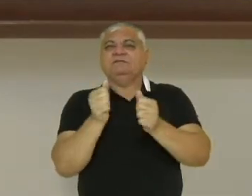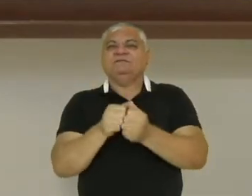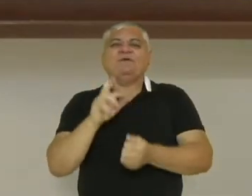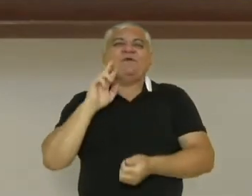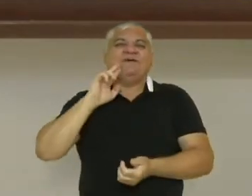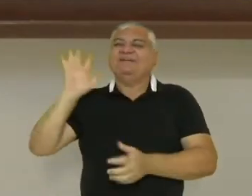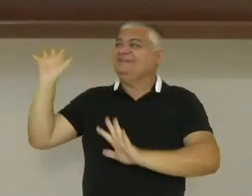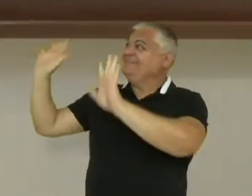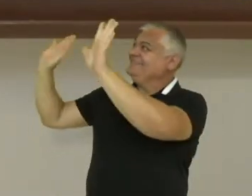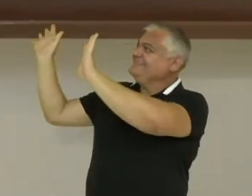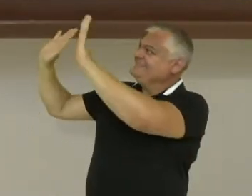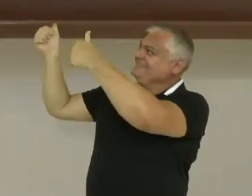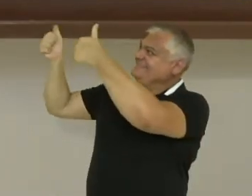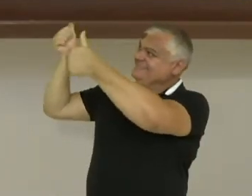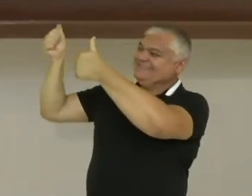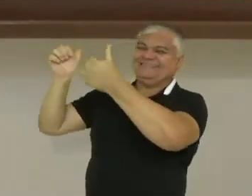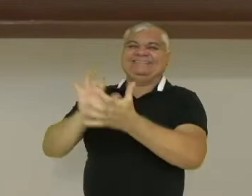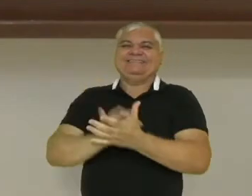Ronaldo. Oi, Ronaldo!